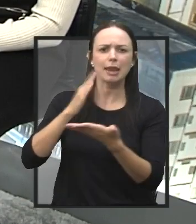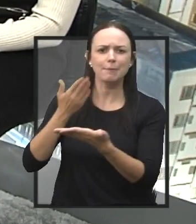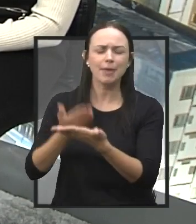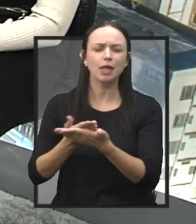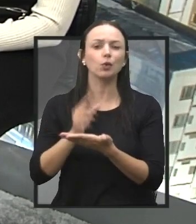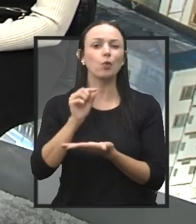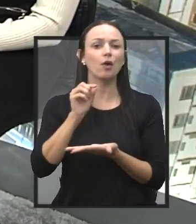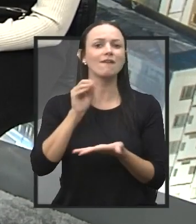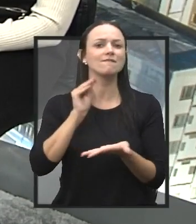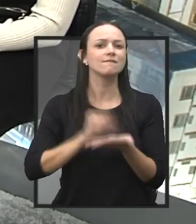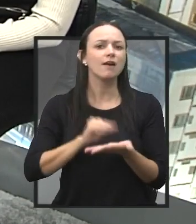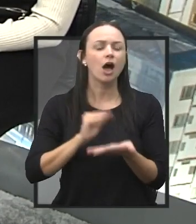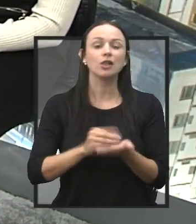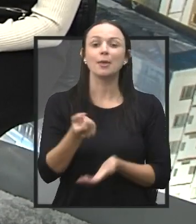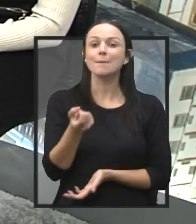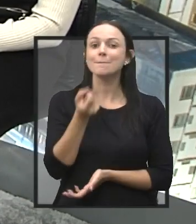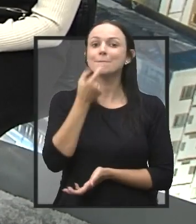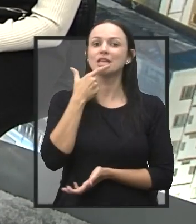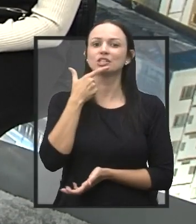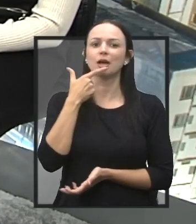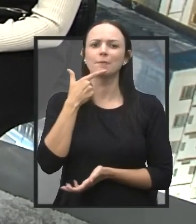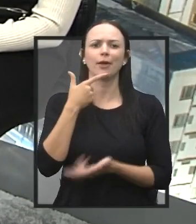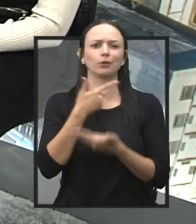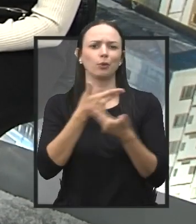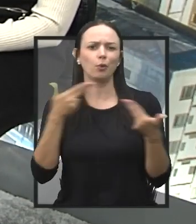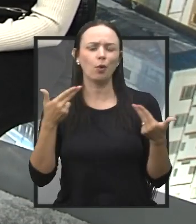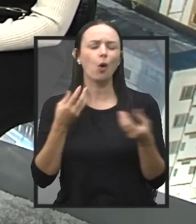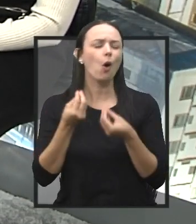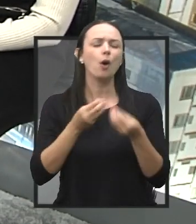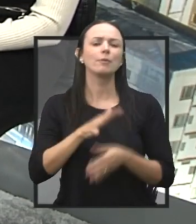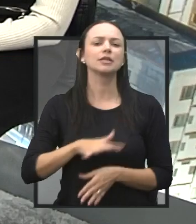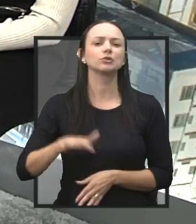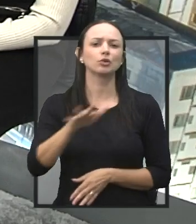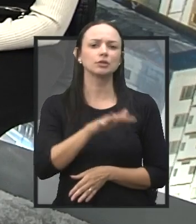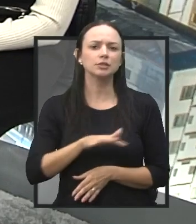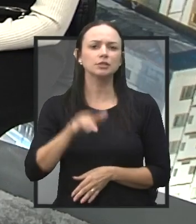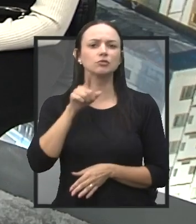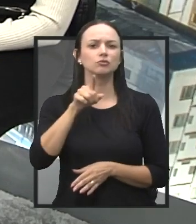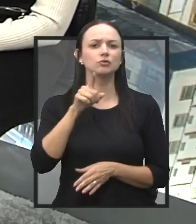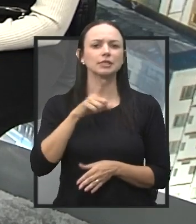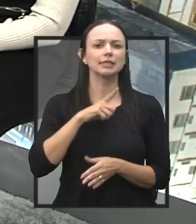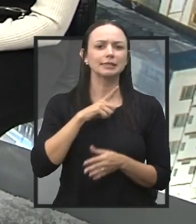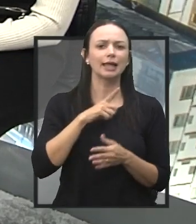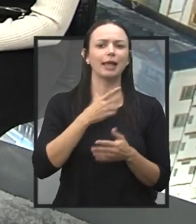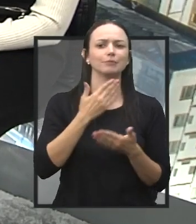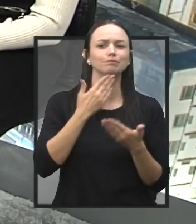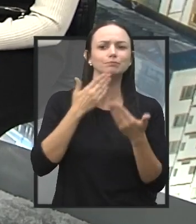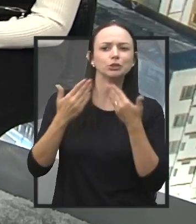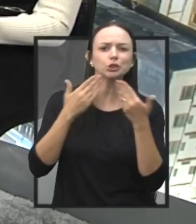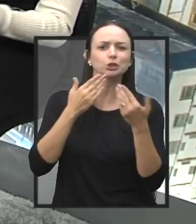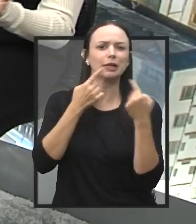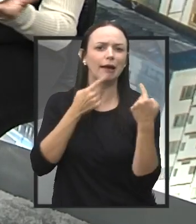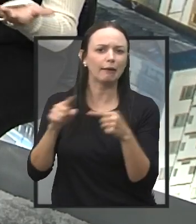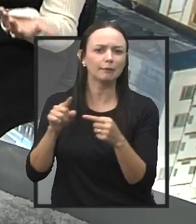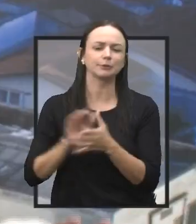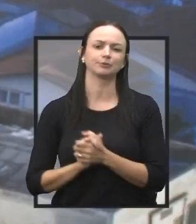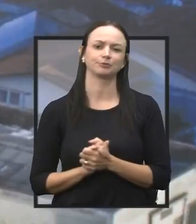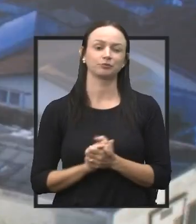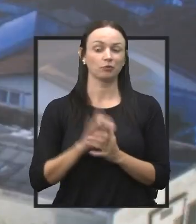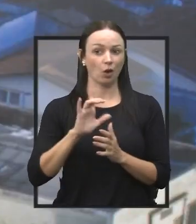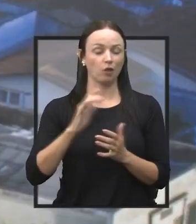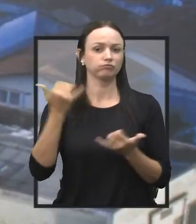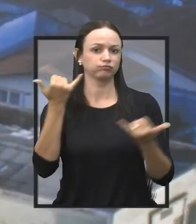falta de medicamentos aqui no município. Como é que está a situação atualmente, pelo que a senhora tem recebido de demandas? Pelo que eu tenho recebido